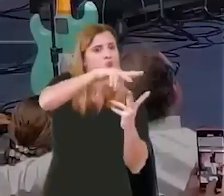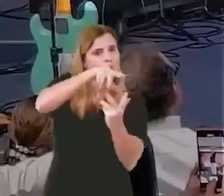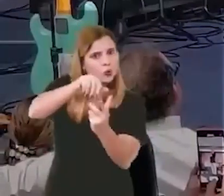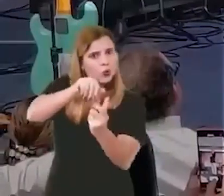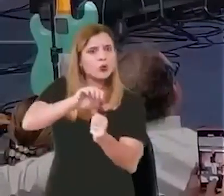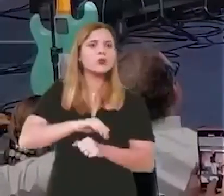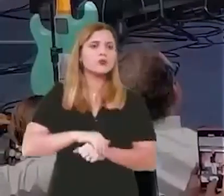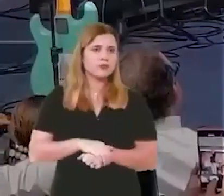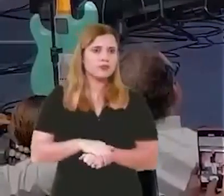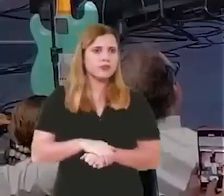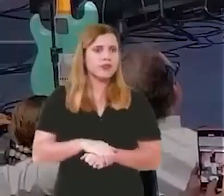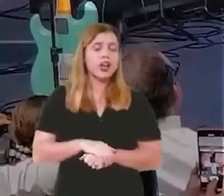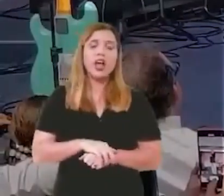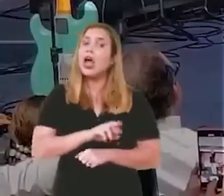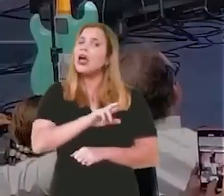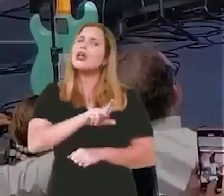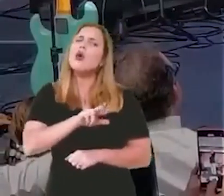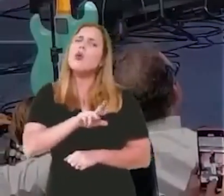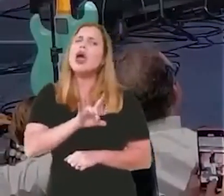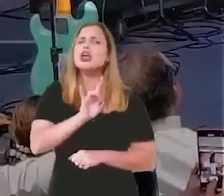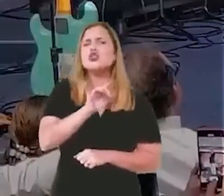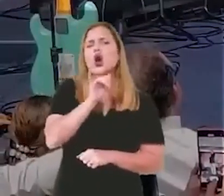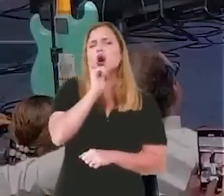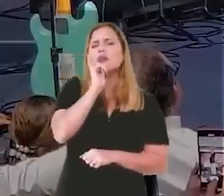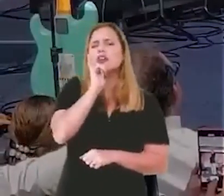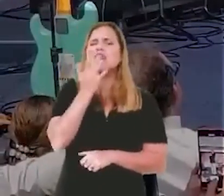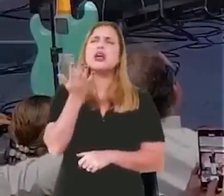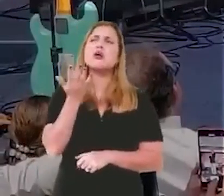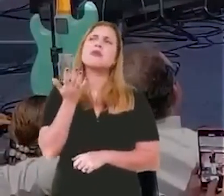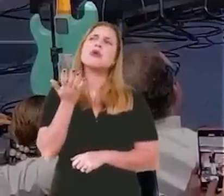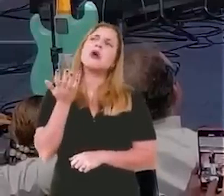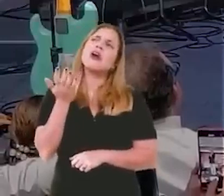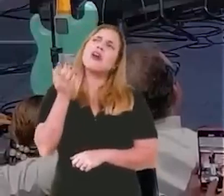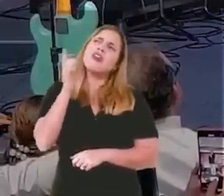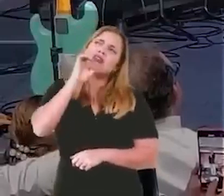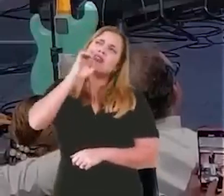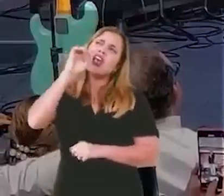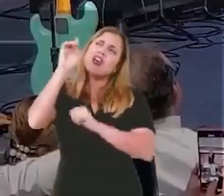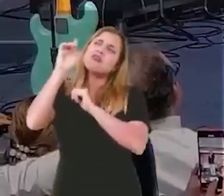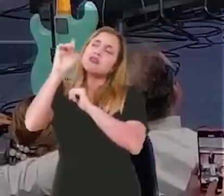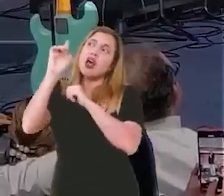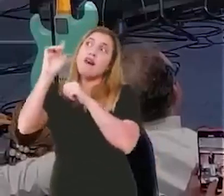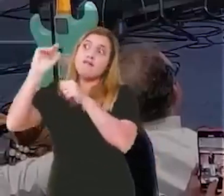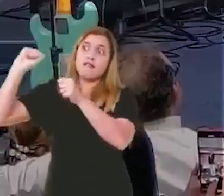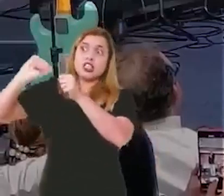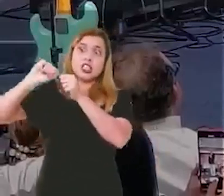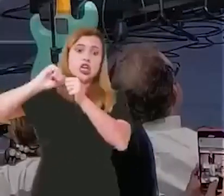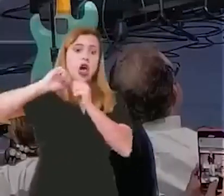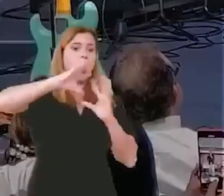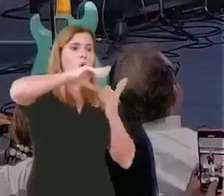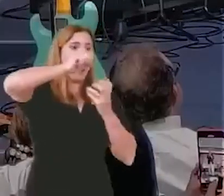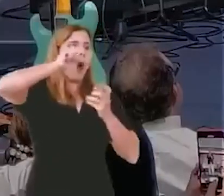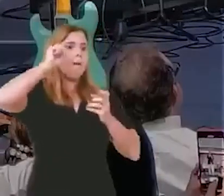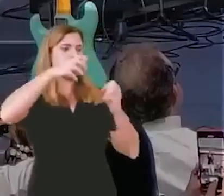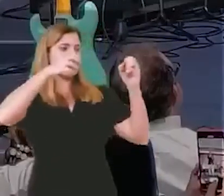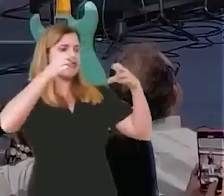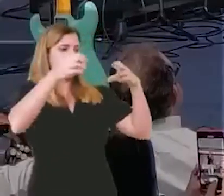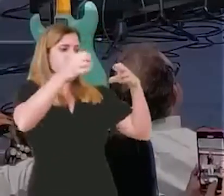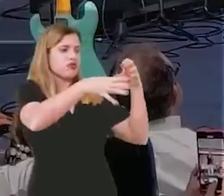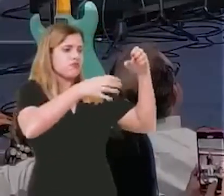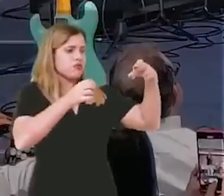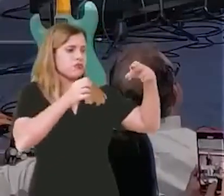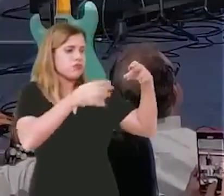mas não estava lá apenas passivamente, porque no princípio criou Deus os céus e a terra. O Verbo estava